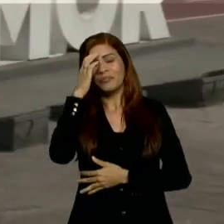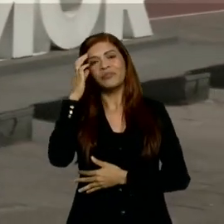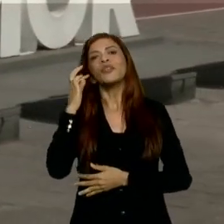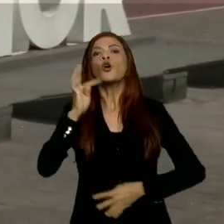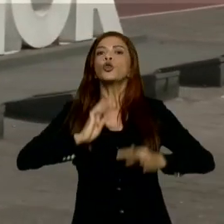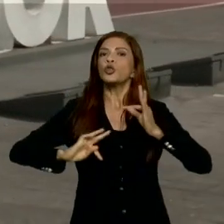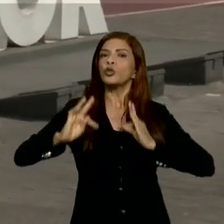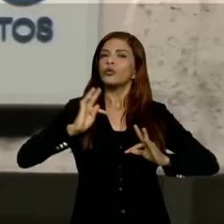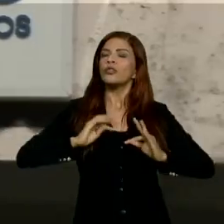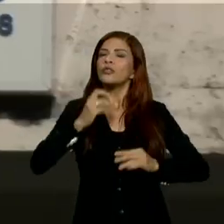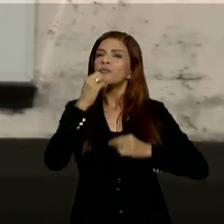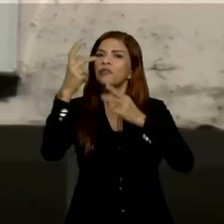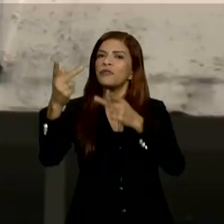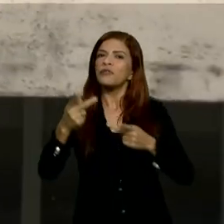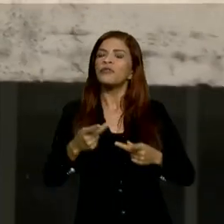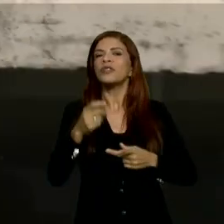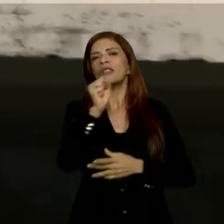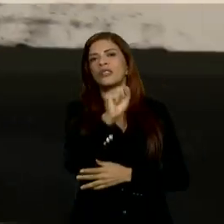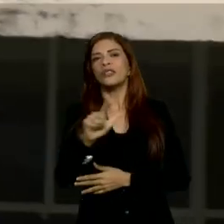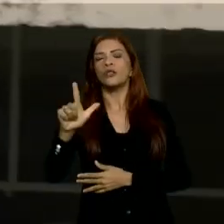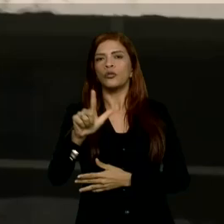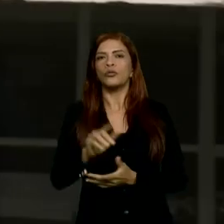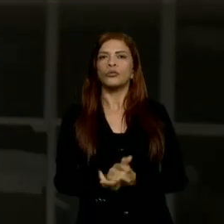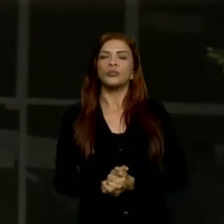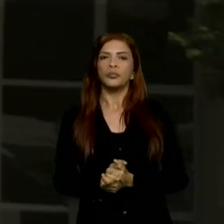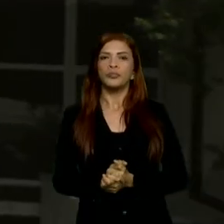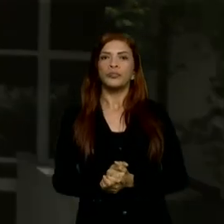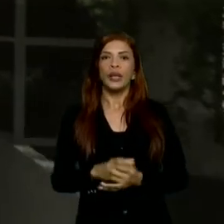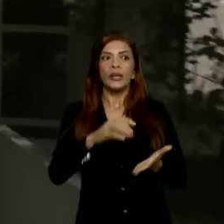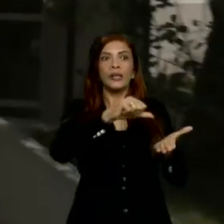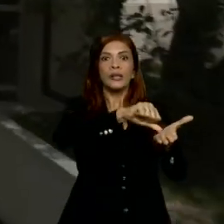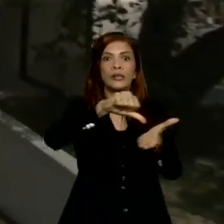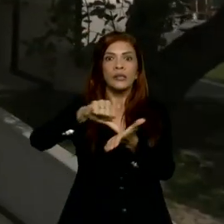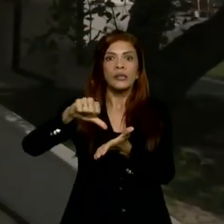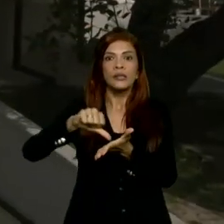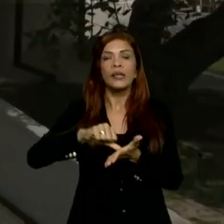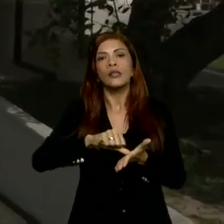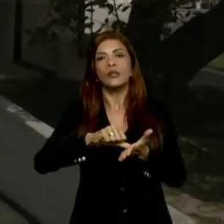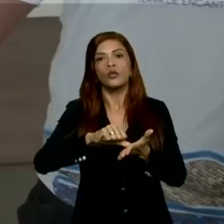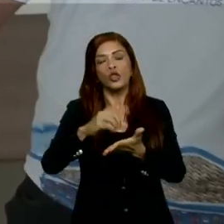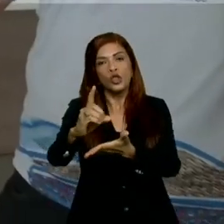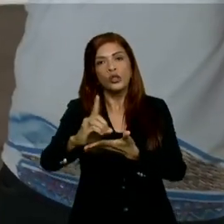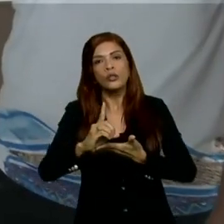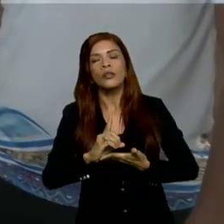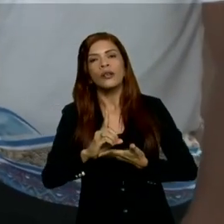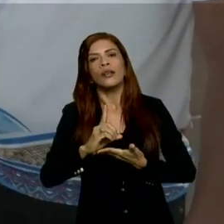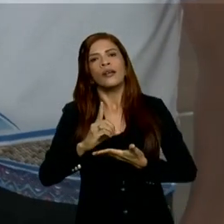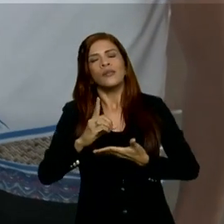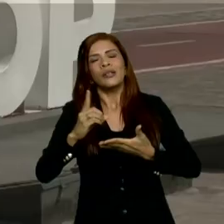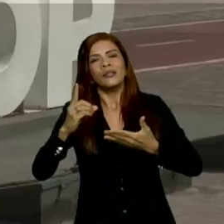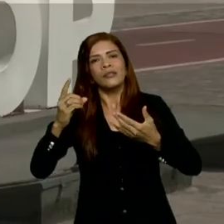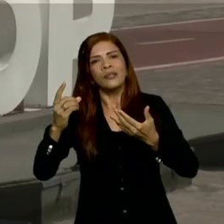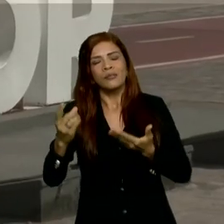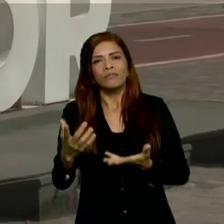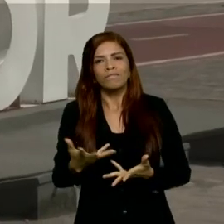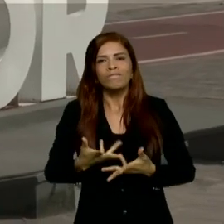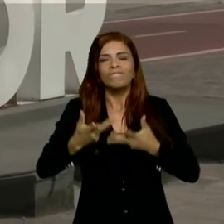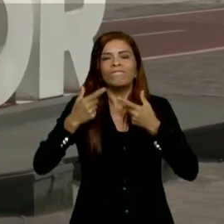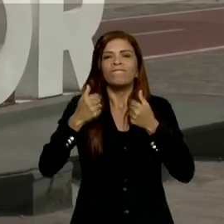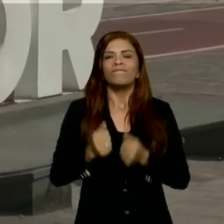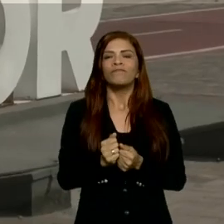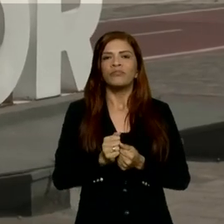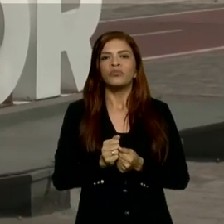bem-vindos em São Luís vários centros de atendimento espalhados pela capital oferecem recepção calorosa com locais